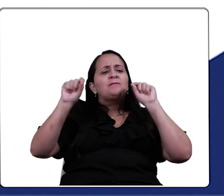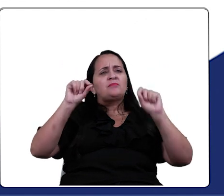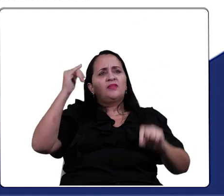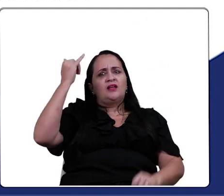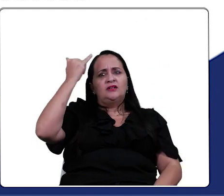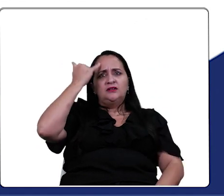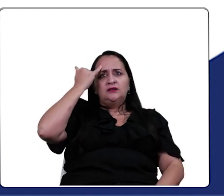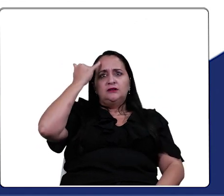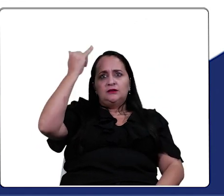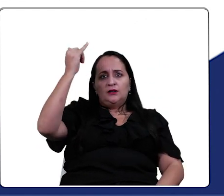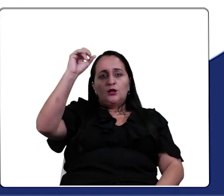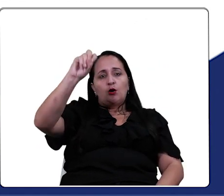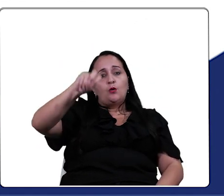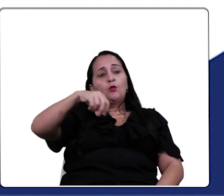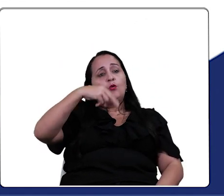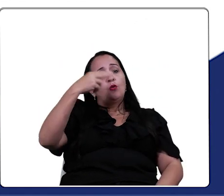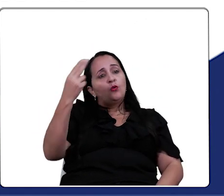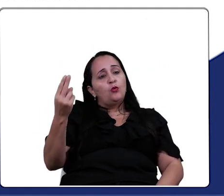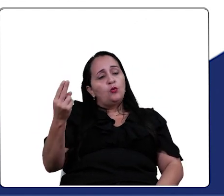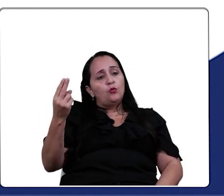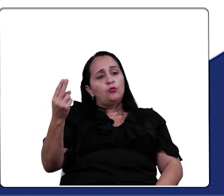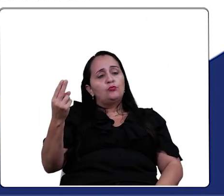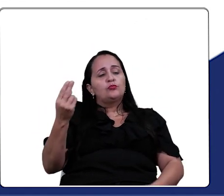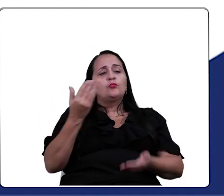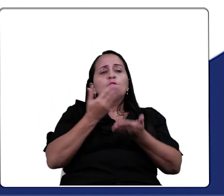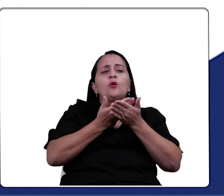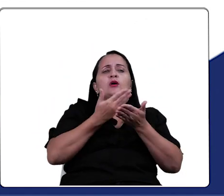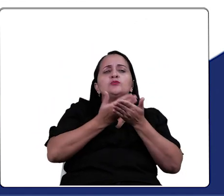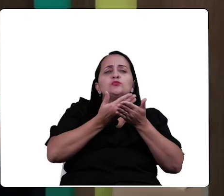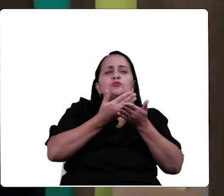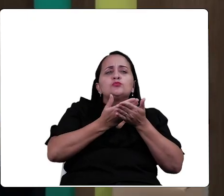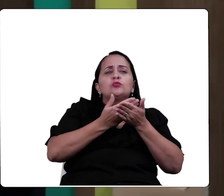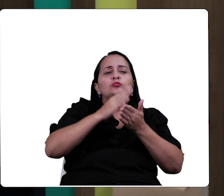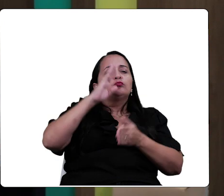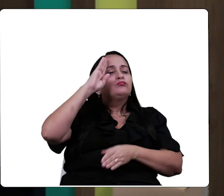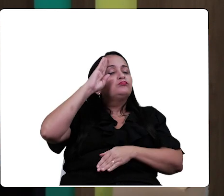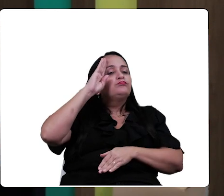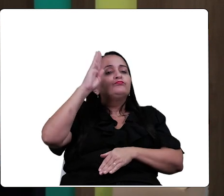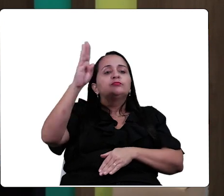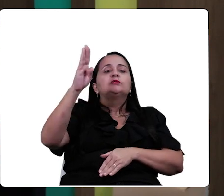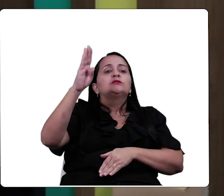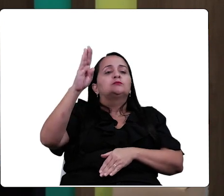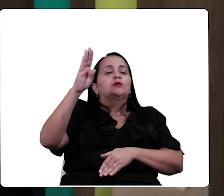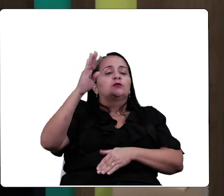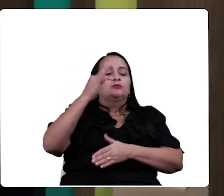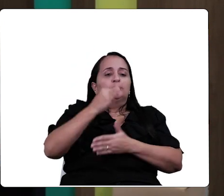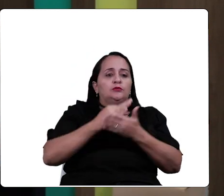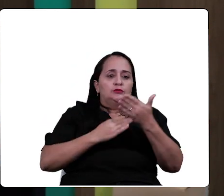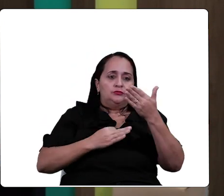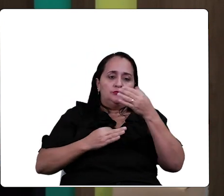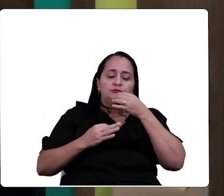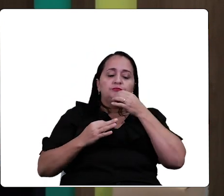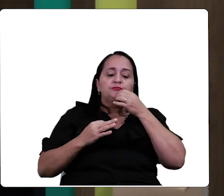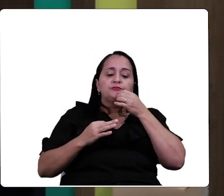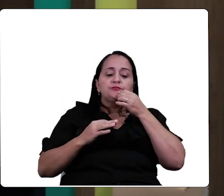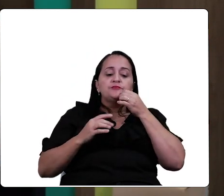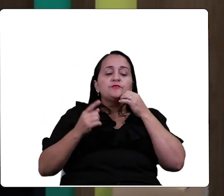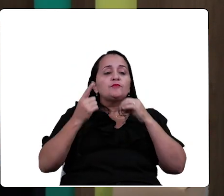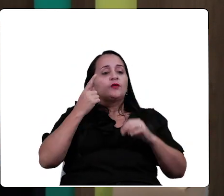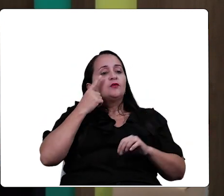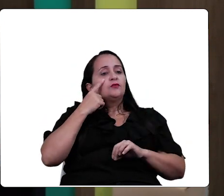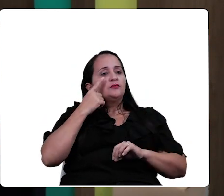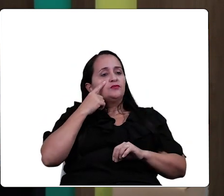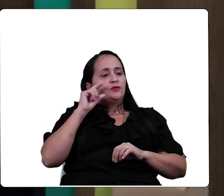ideia ou o assunto principal do texto. Exatamente. Vamos ver aqui